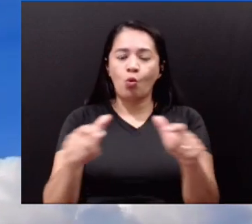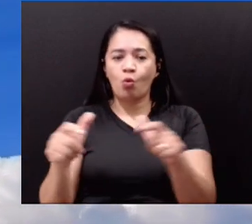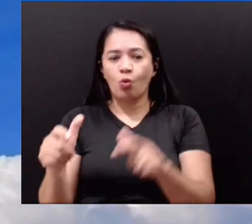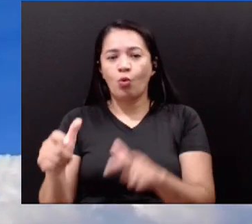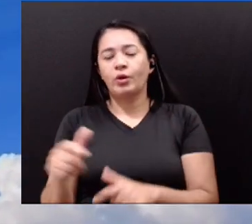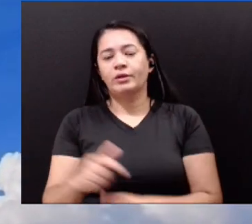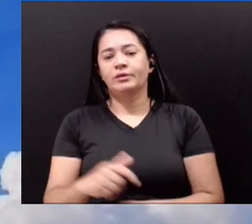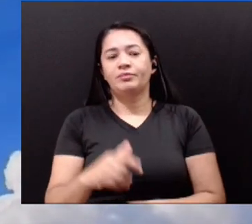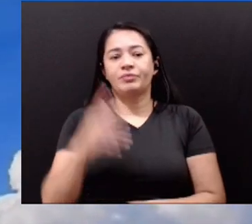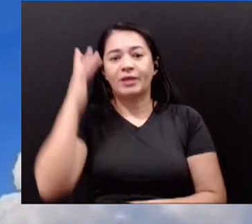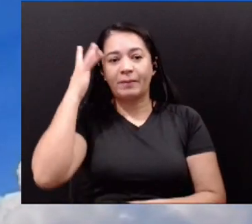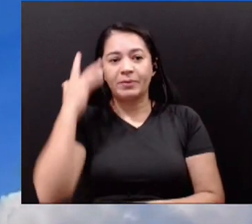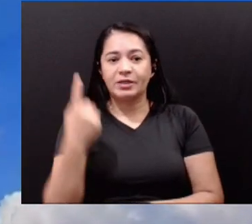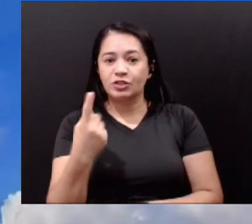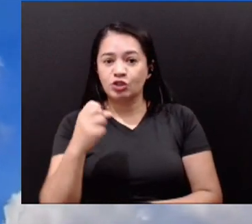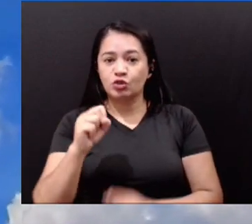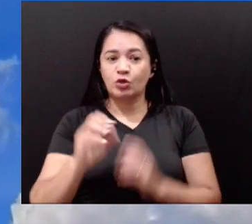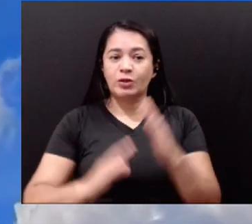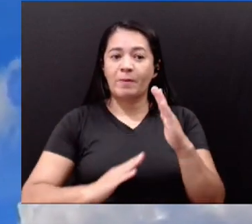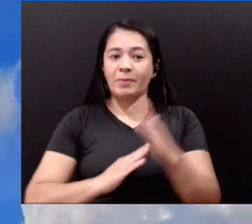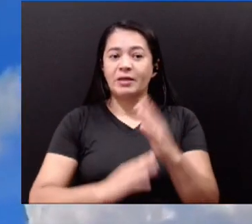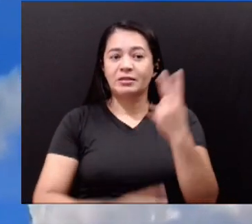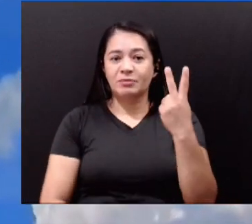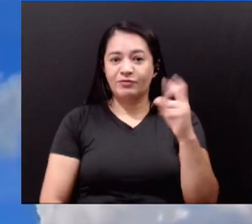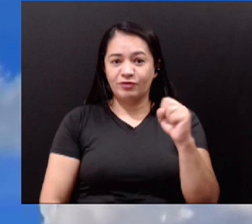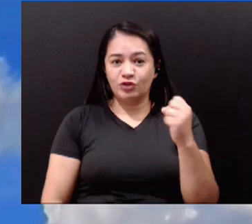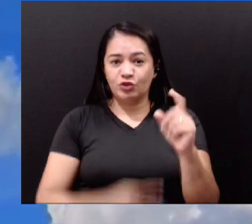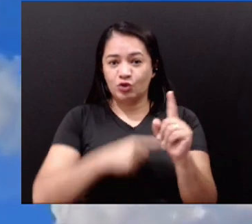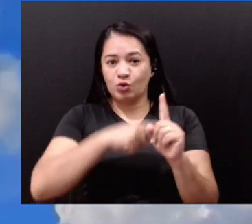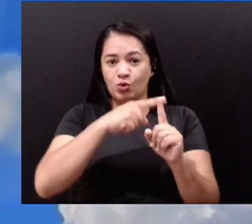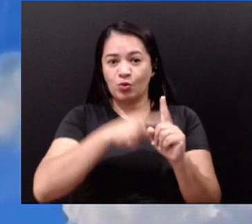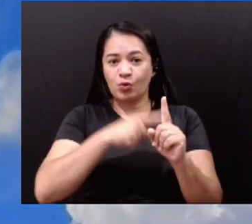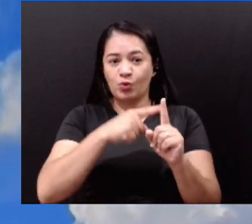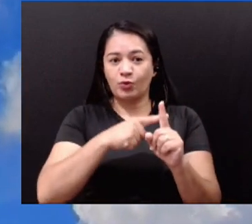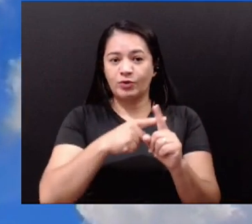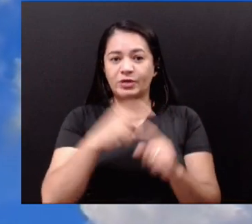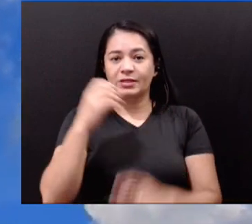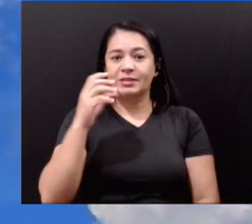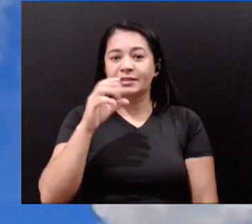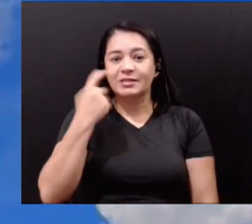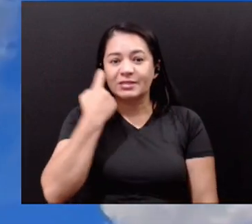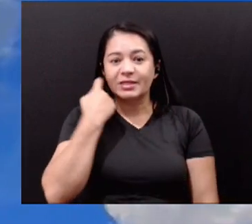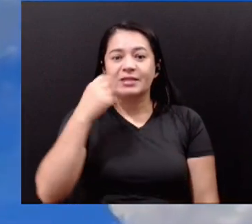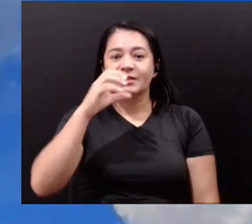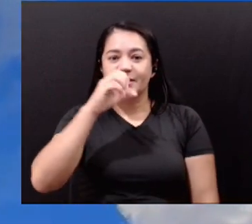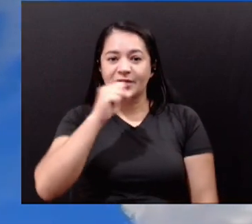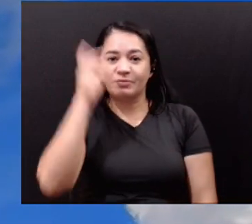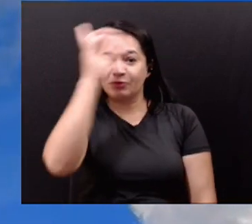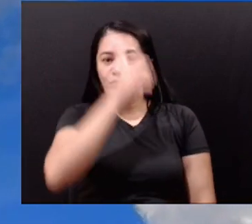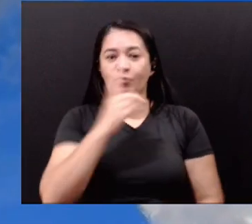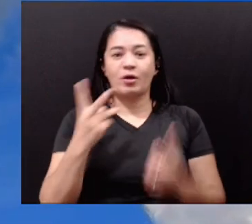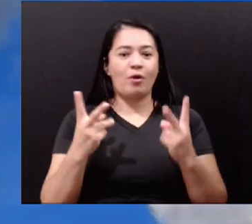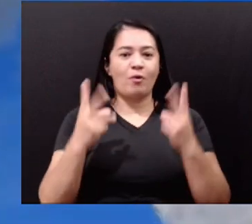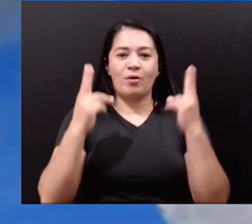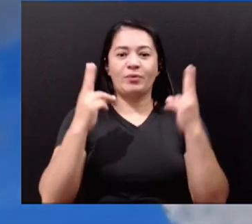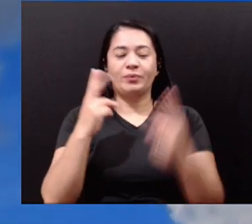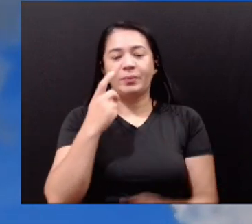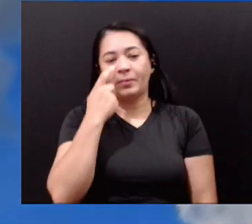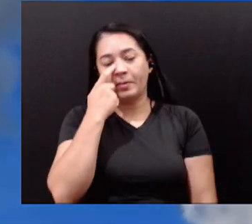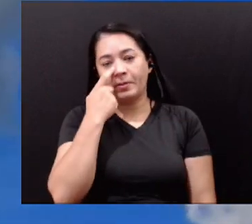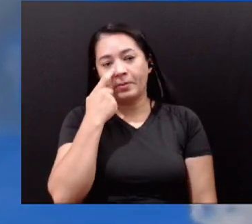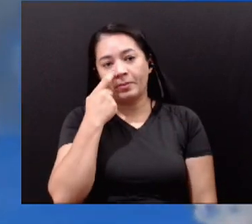três temperaturas, né? Sexta, sábado, domingo, iguaizinhas, mínima 18, máxima 28. Domingo, gente,